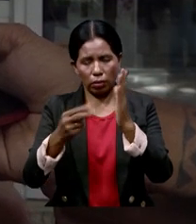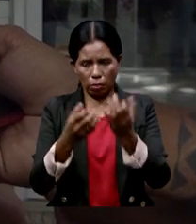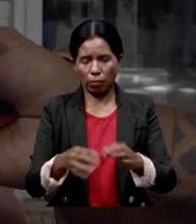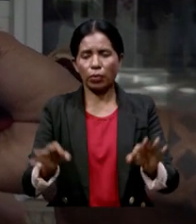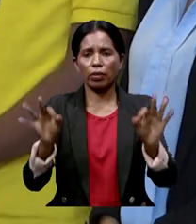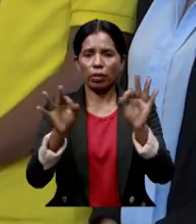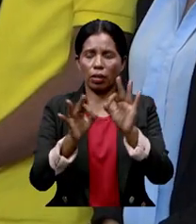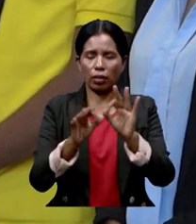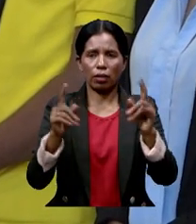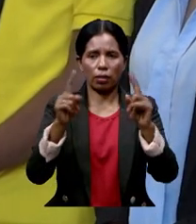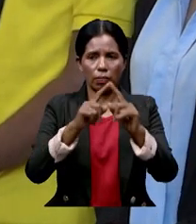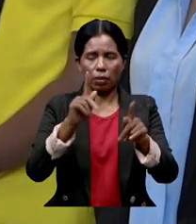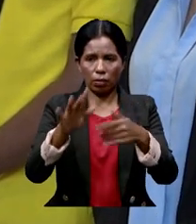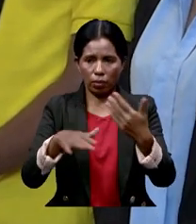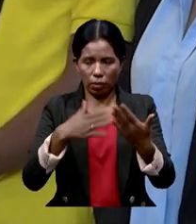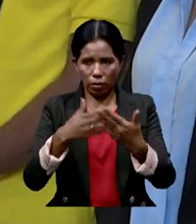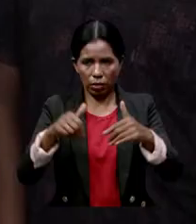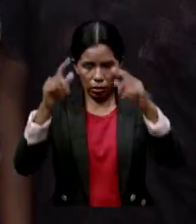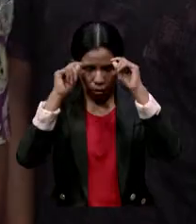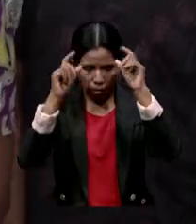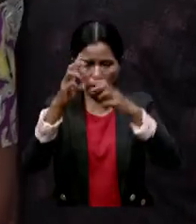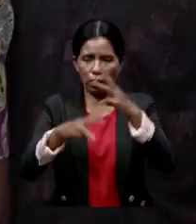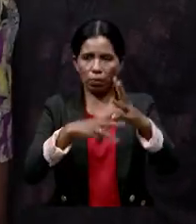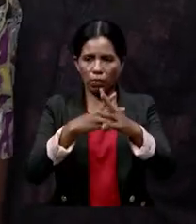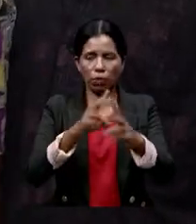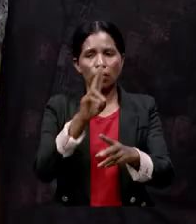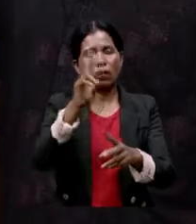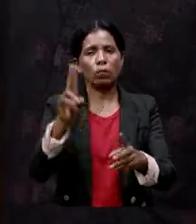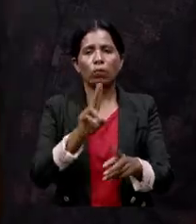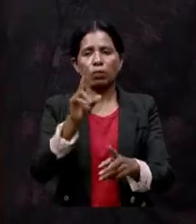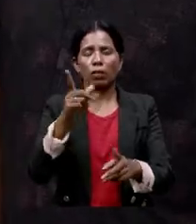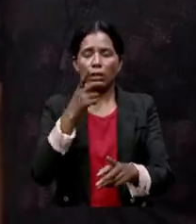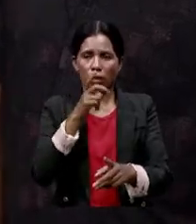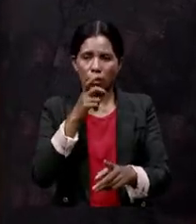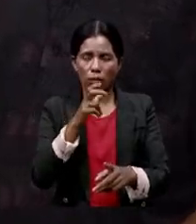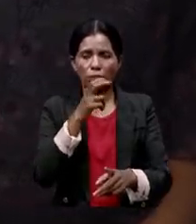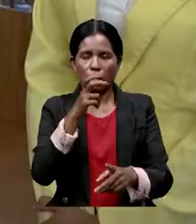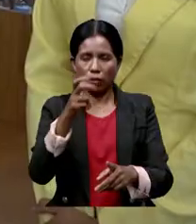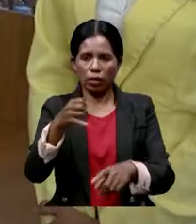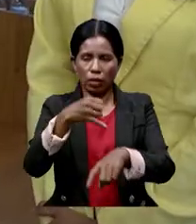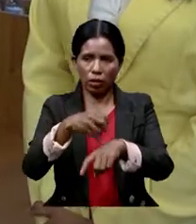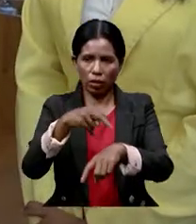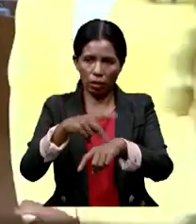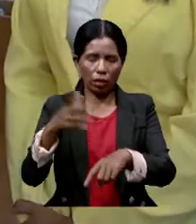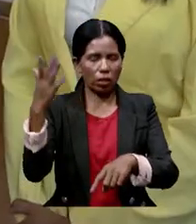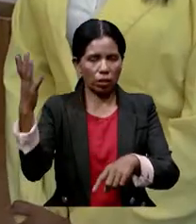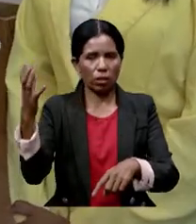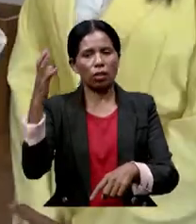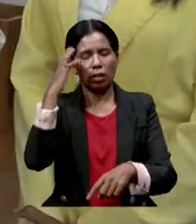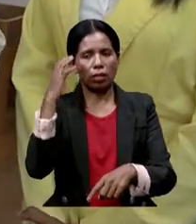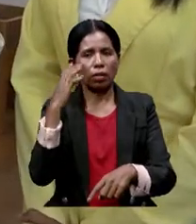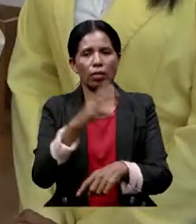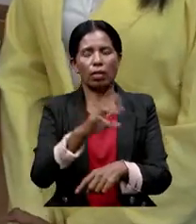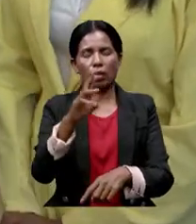eu gostaria de sublinhar isso, levar notícias de Timor ao mundo de língua portuguesa. Há canais internacionais em África, a